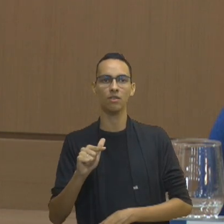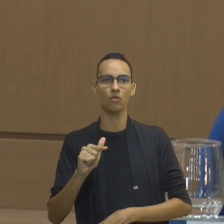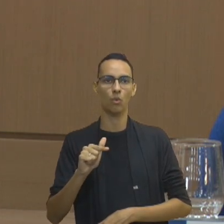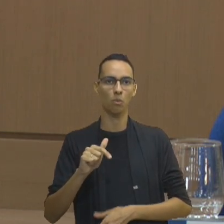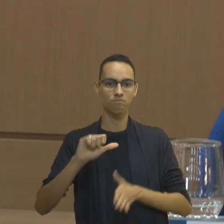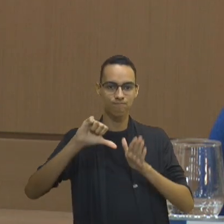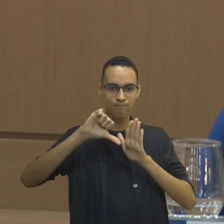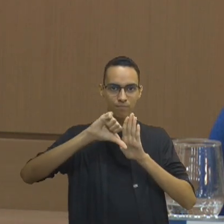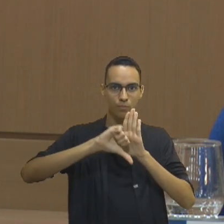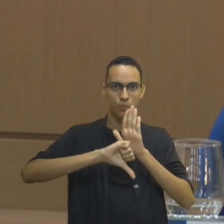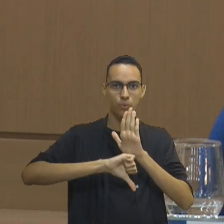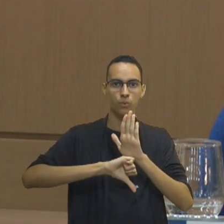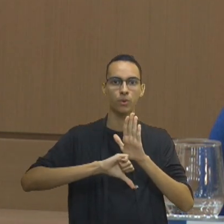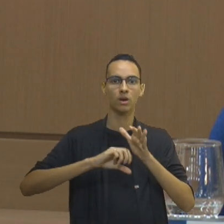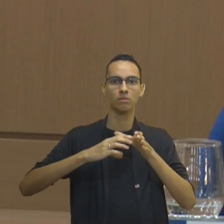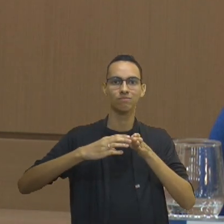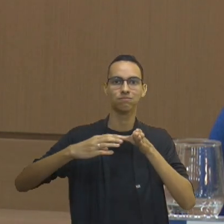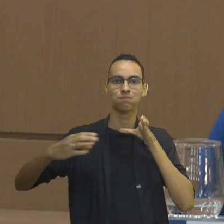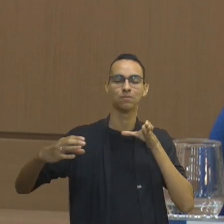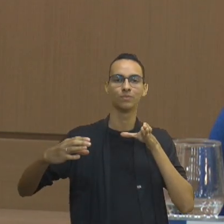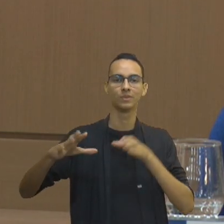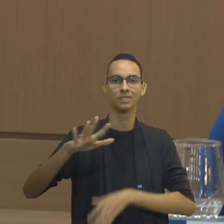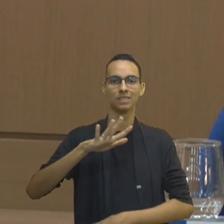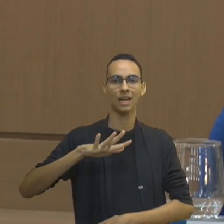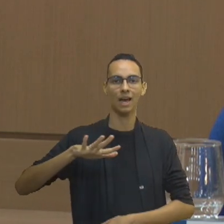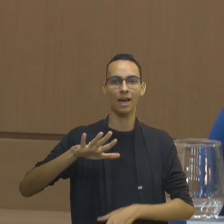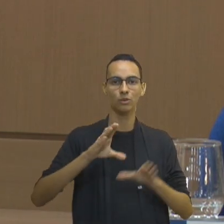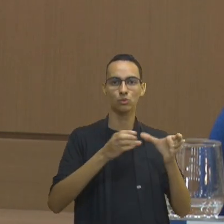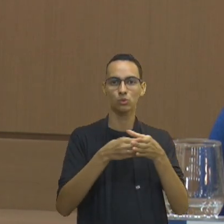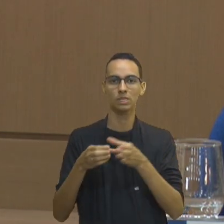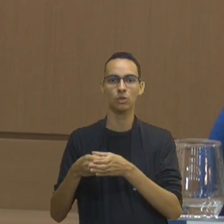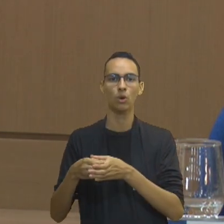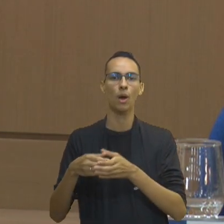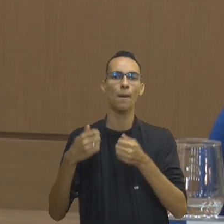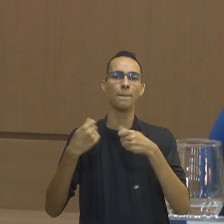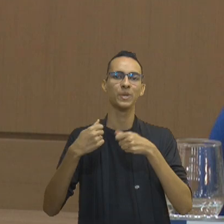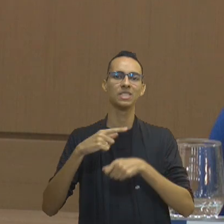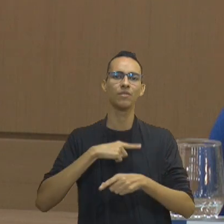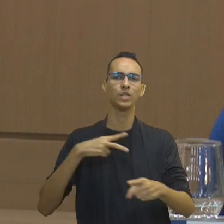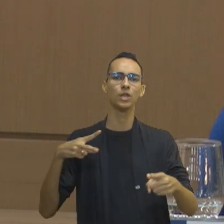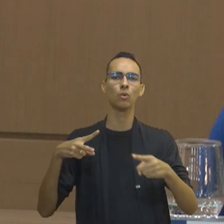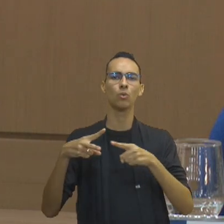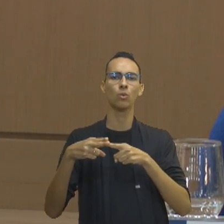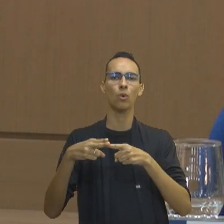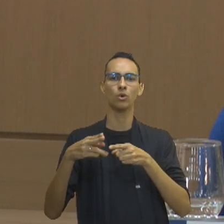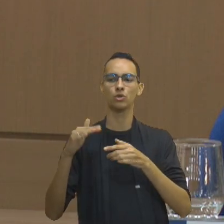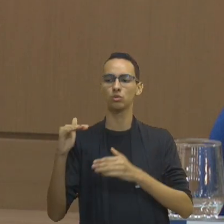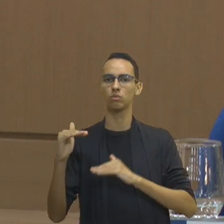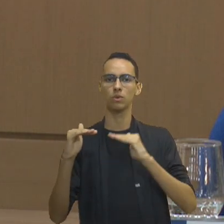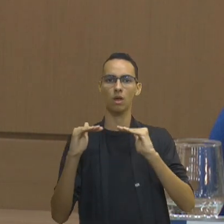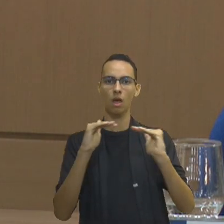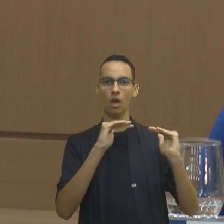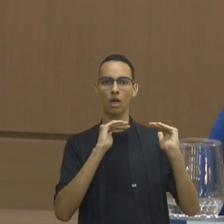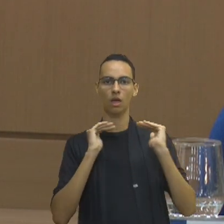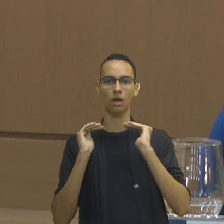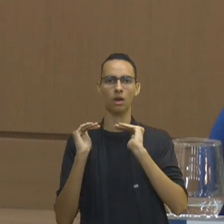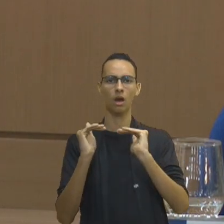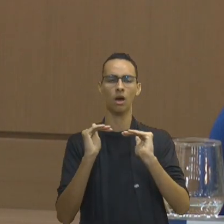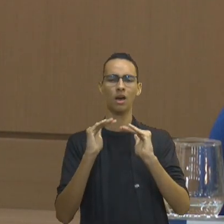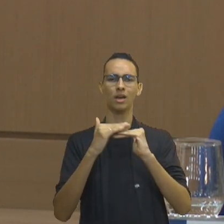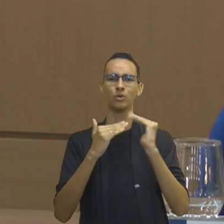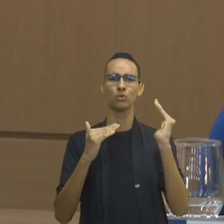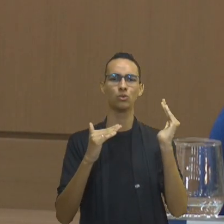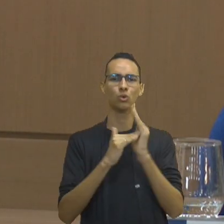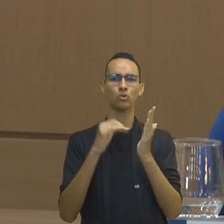muito drástico em determinados tipos de setores, que houvesse um corte proporcional em praticamente todos os contratos onde